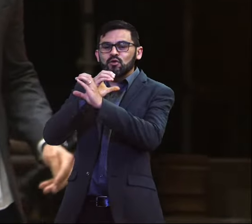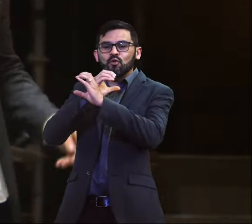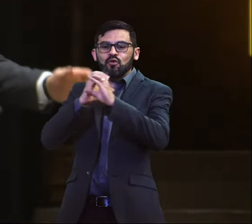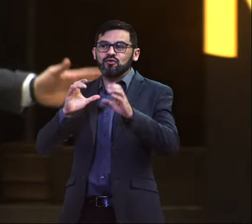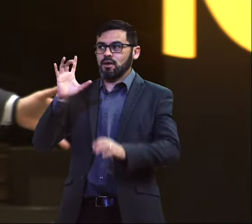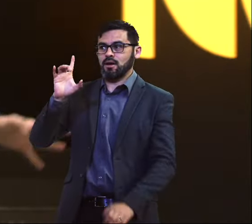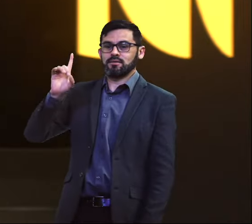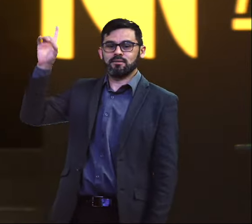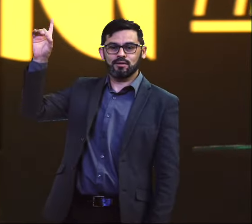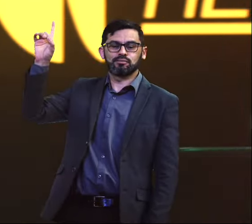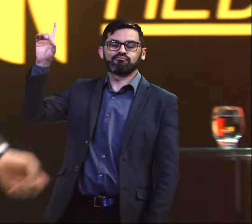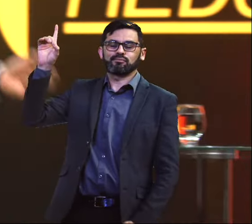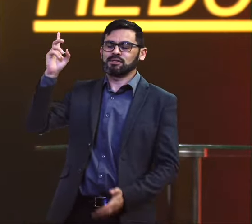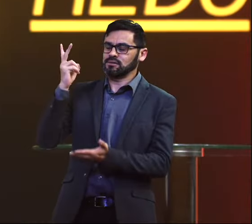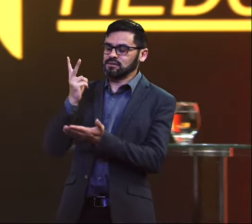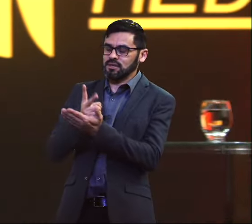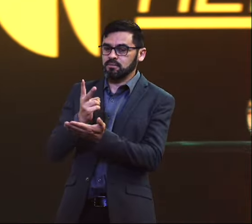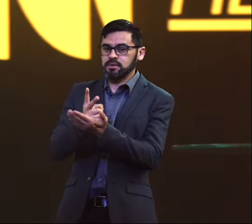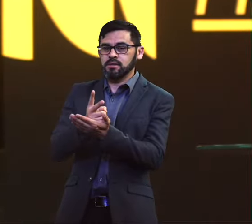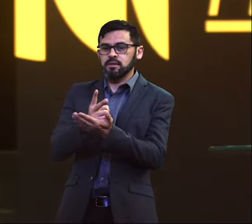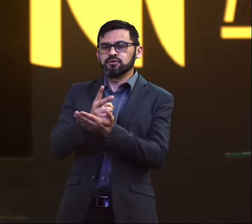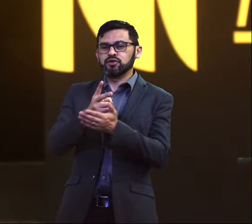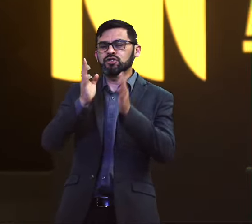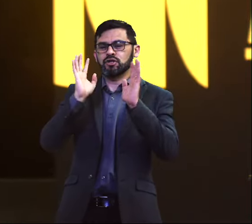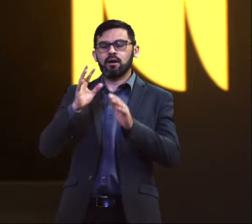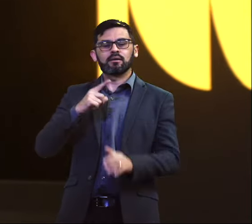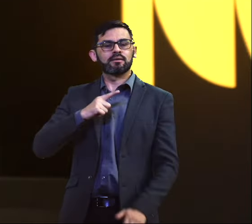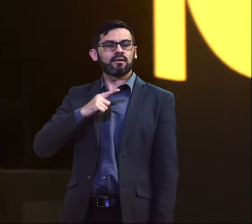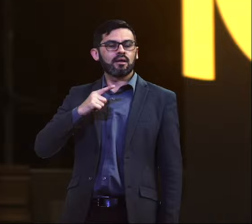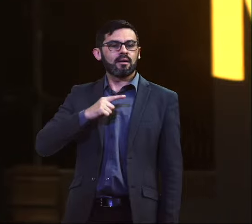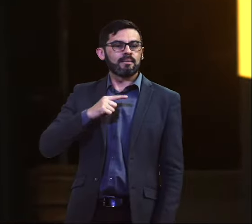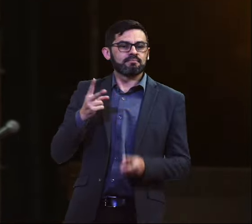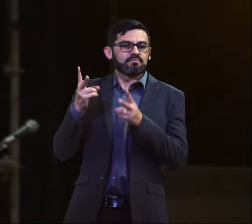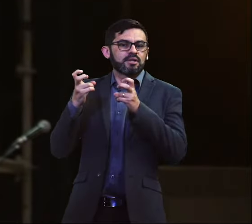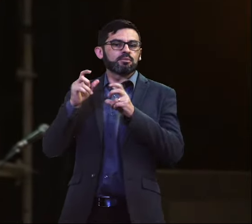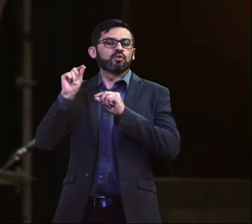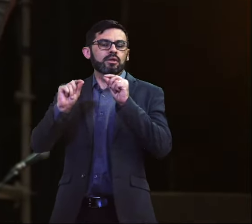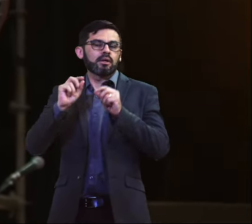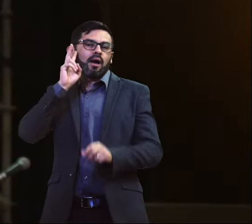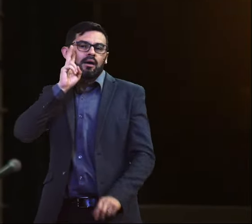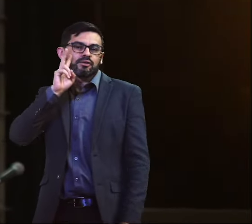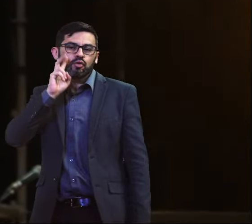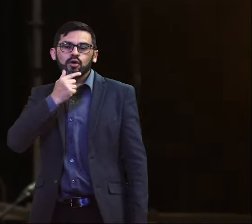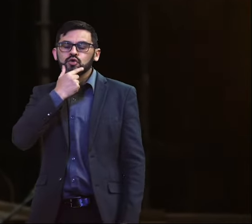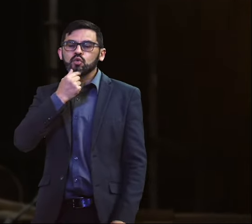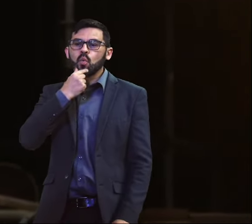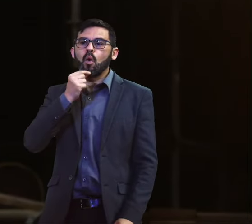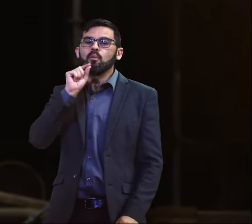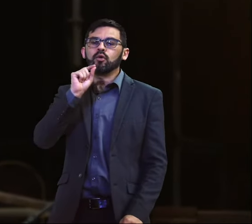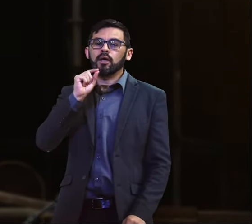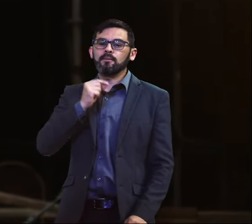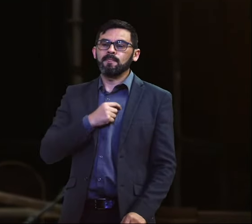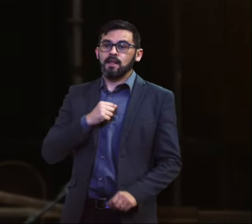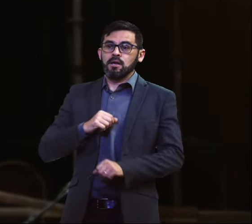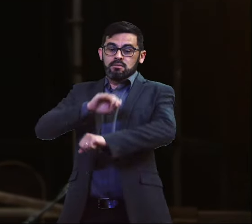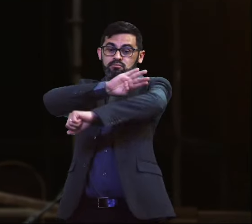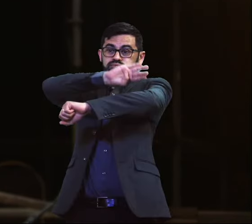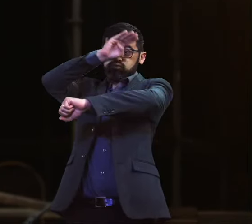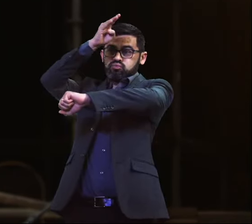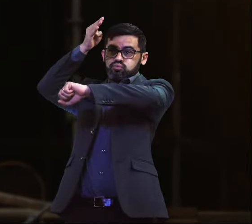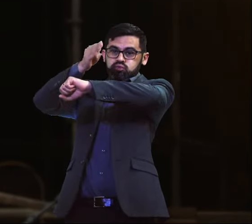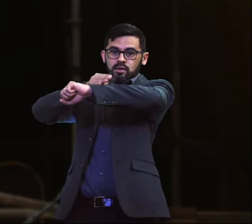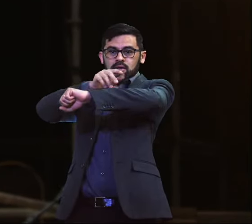sem andar por fé. Você já deve ter ouvido a história daquele camarada, é uma ficção. Um alpinista que cai numa